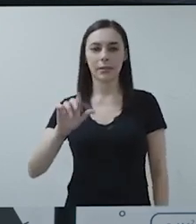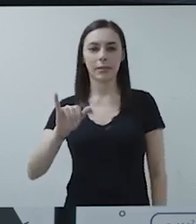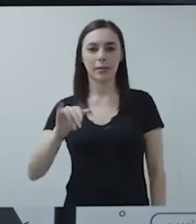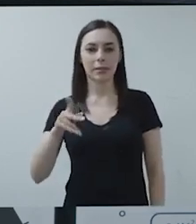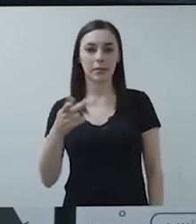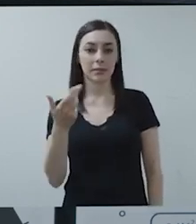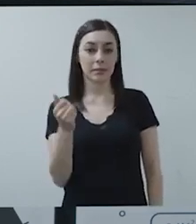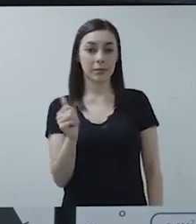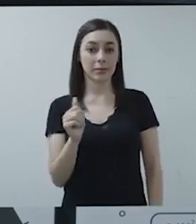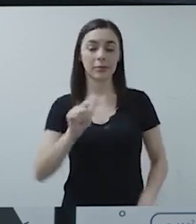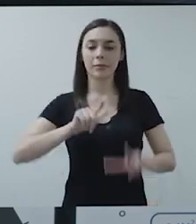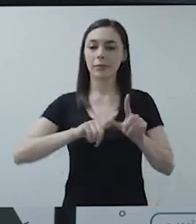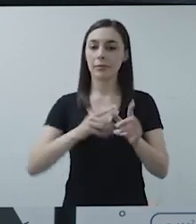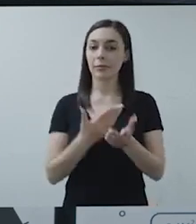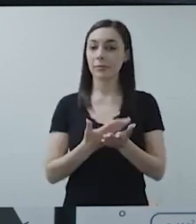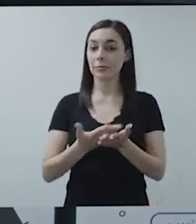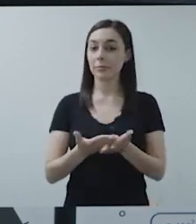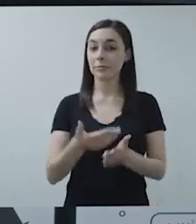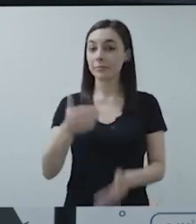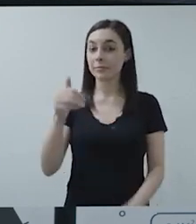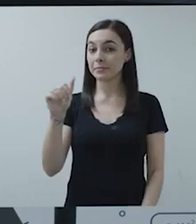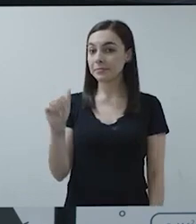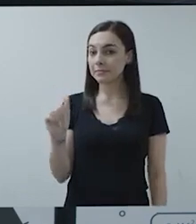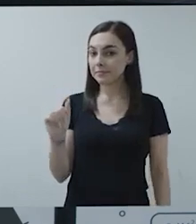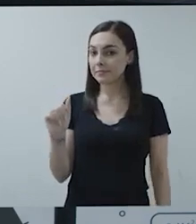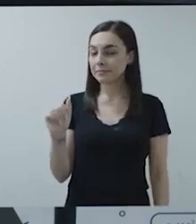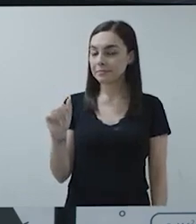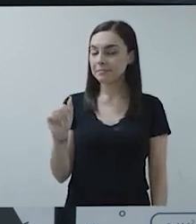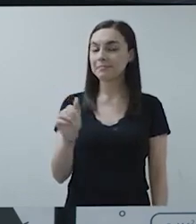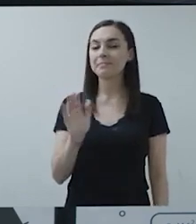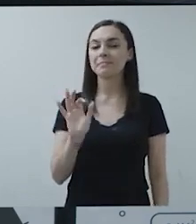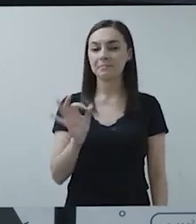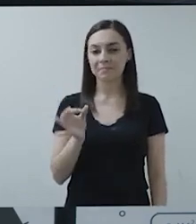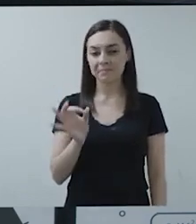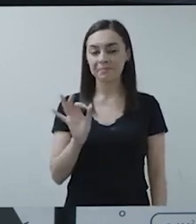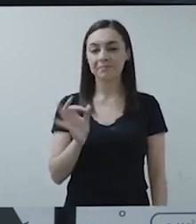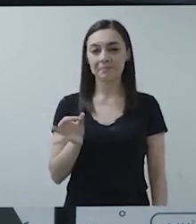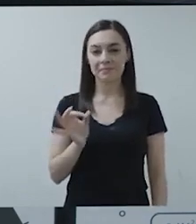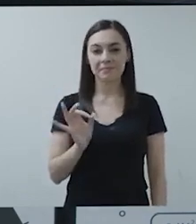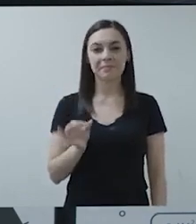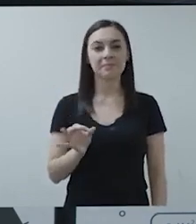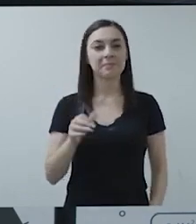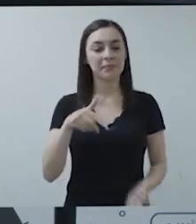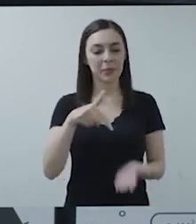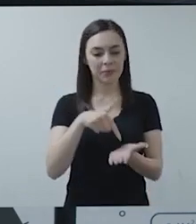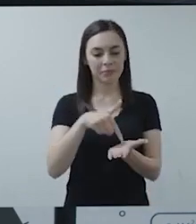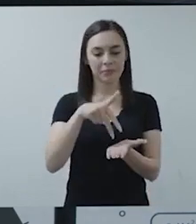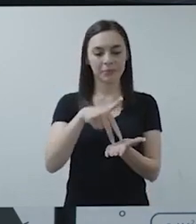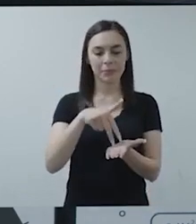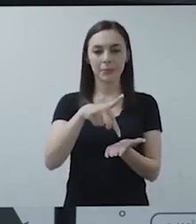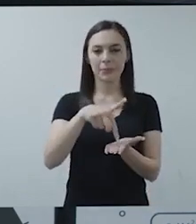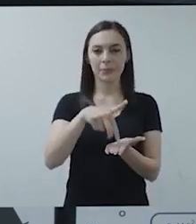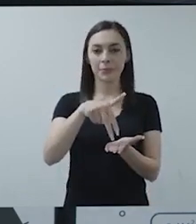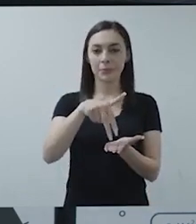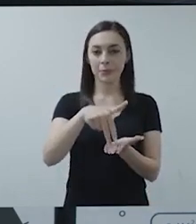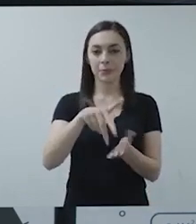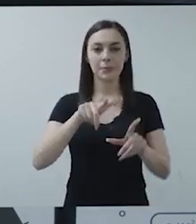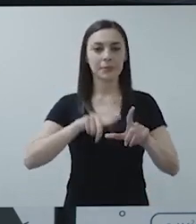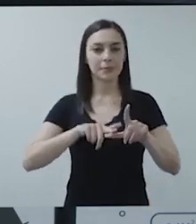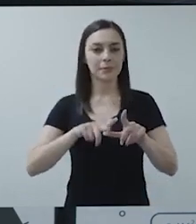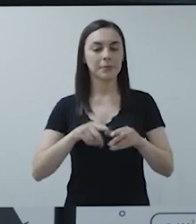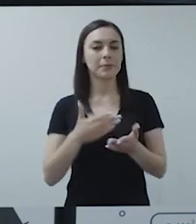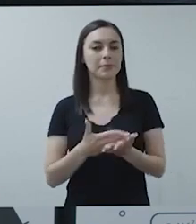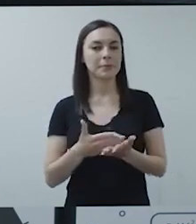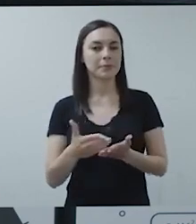com a letra A. Isso mesmo. A amarelinha, então, começa com